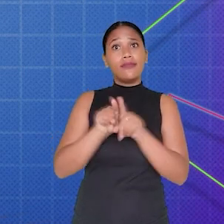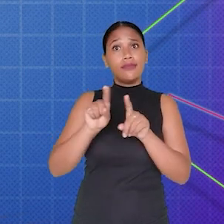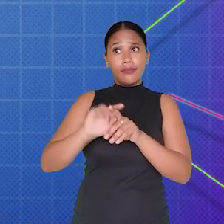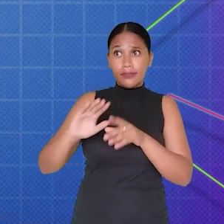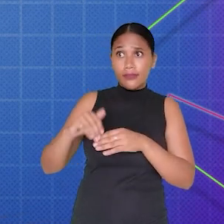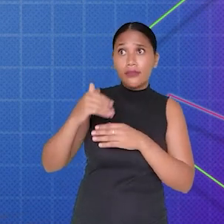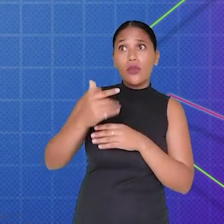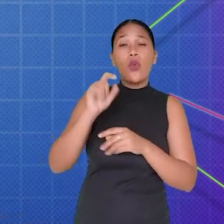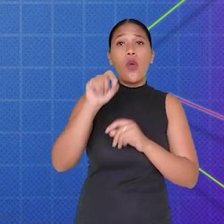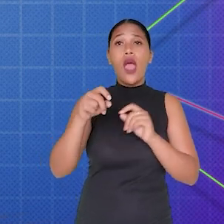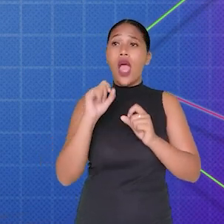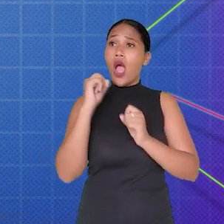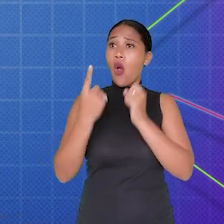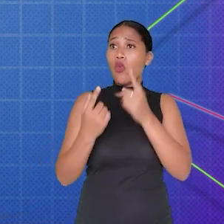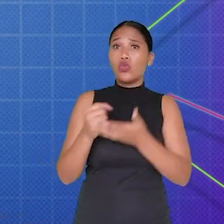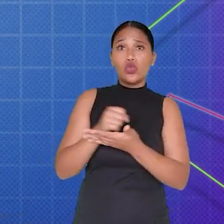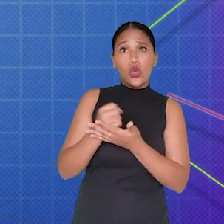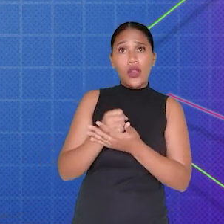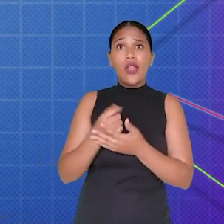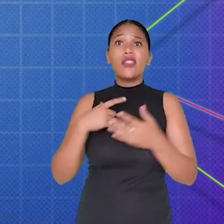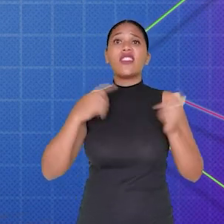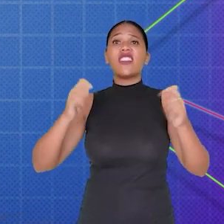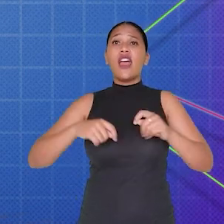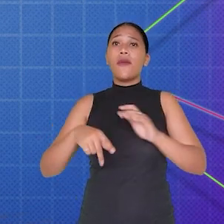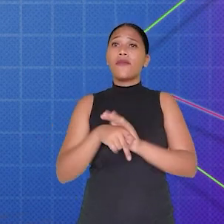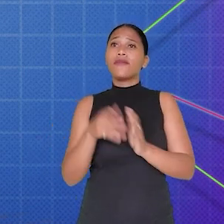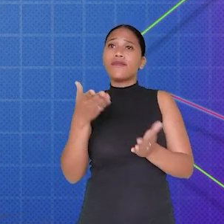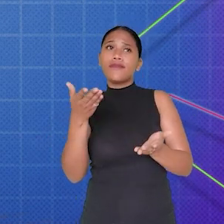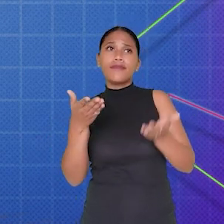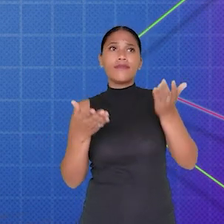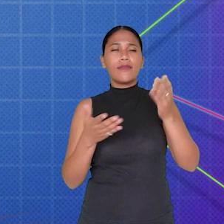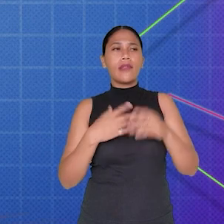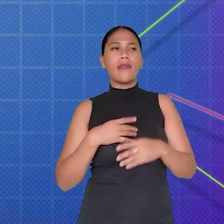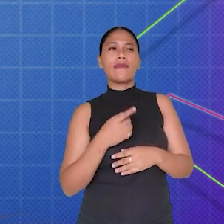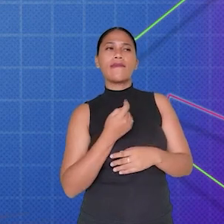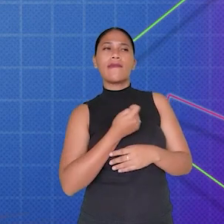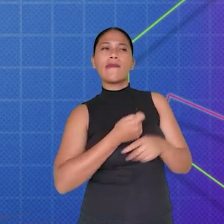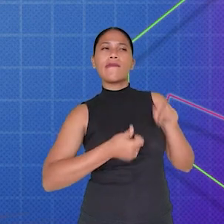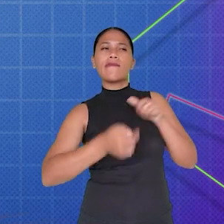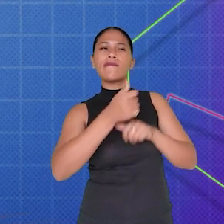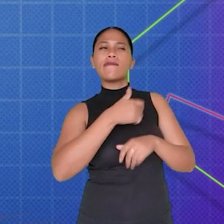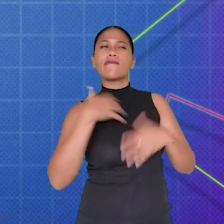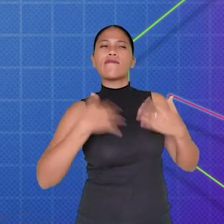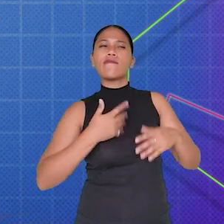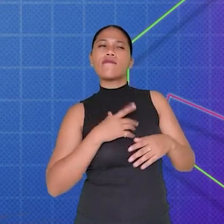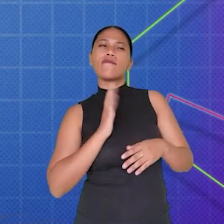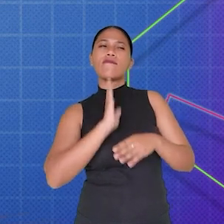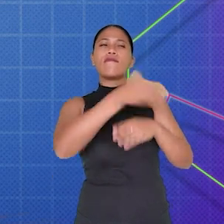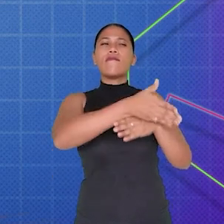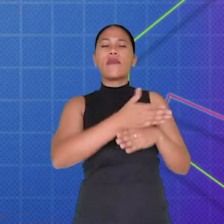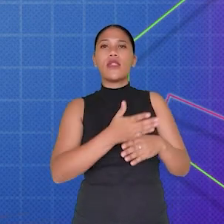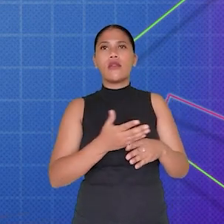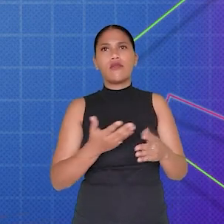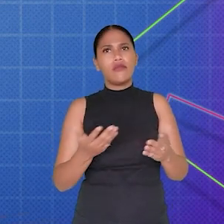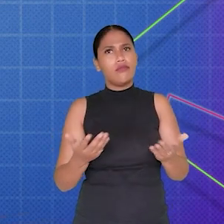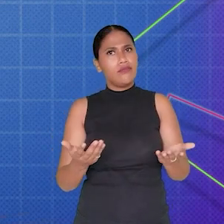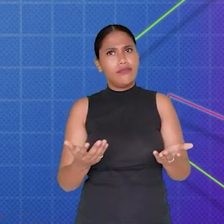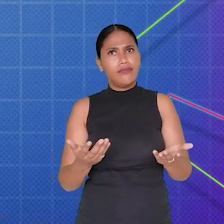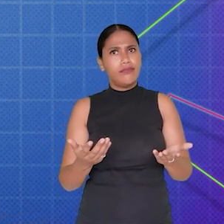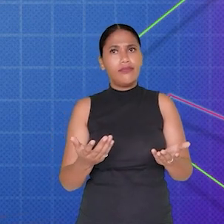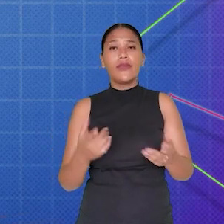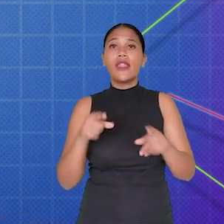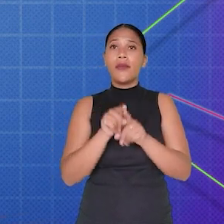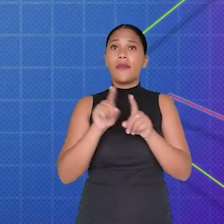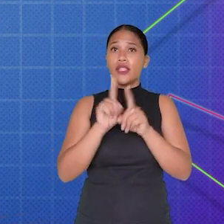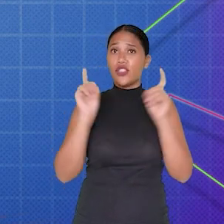jogo. Além disso, alguns jogadores podem ajustar a dificuldade de forma a obter vantagens injustas, comprometendo a integridade do